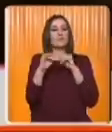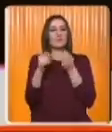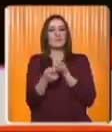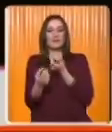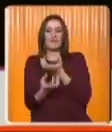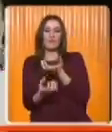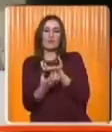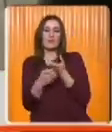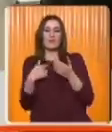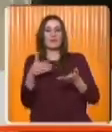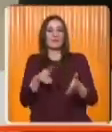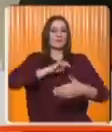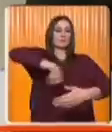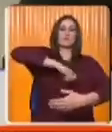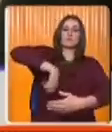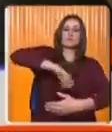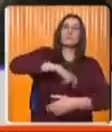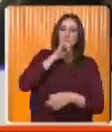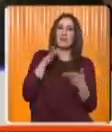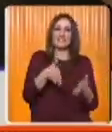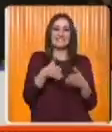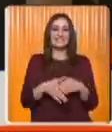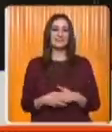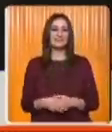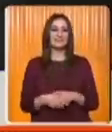e eu, entretanto, ajudo a mexer o refogadinho.